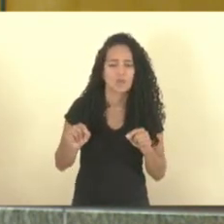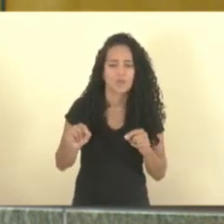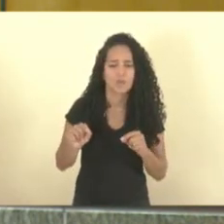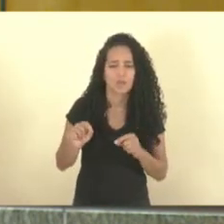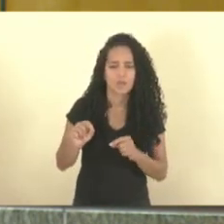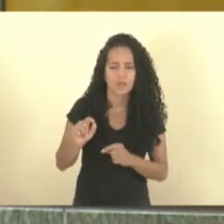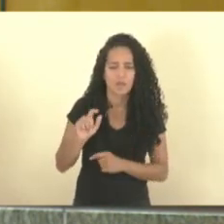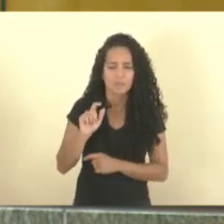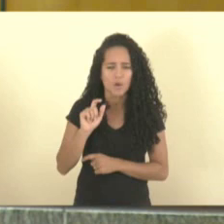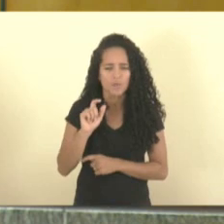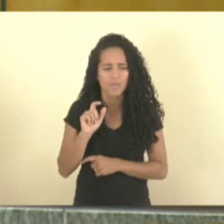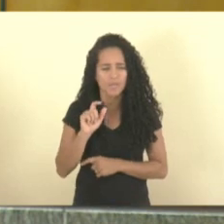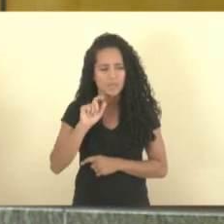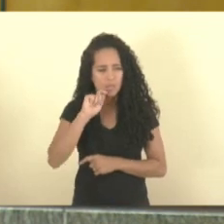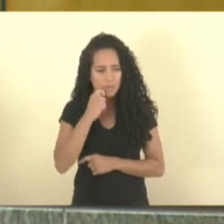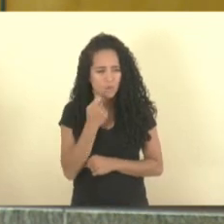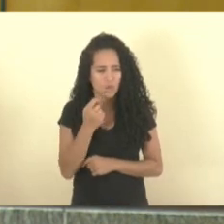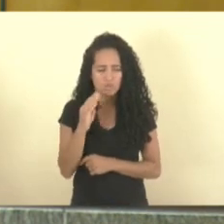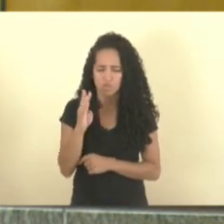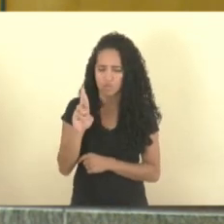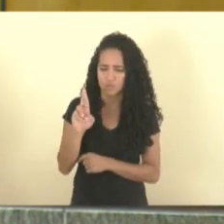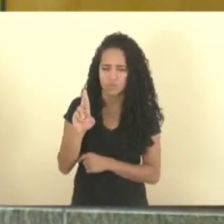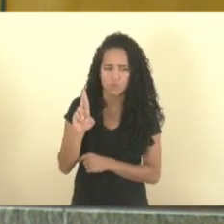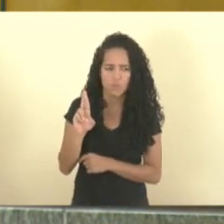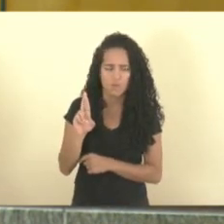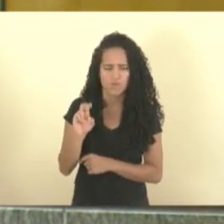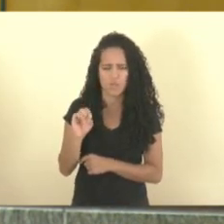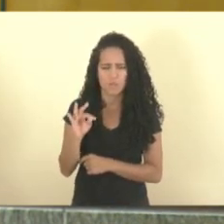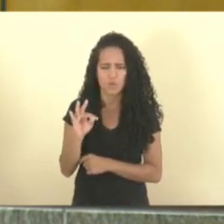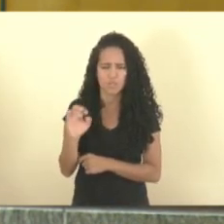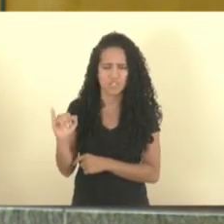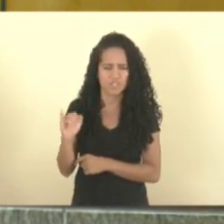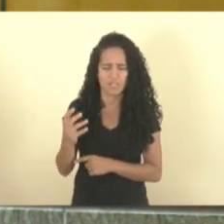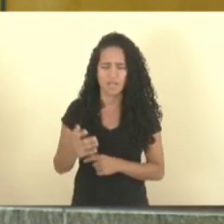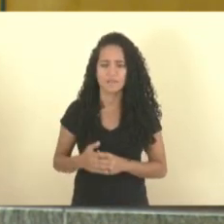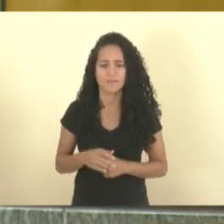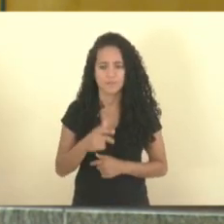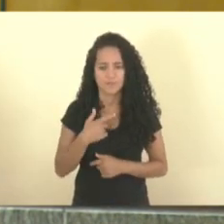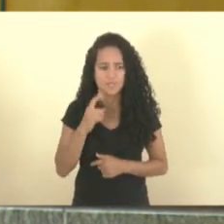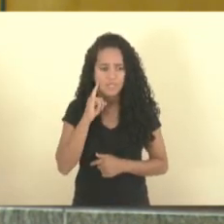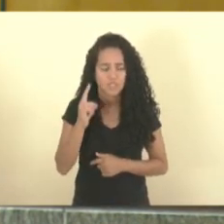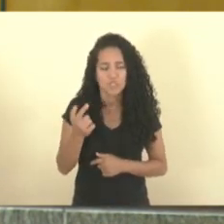Brode Patrimônio Cultural Imaterial do Estado do Espírito Santo, publicado no edital do dia